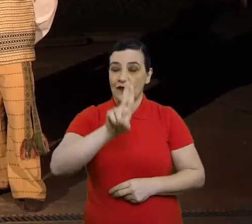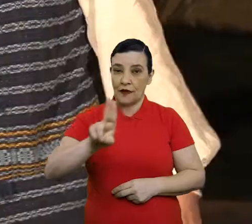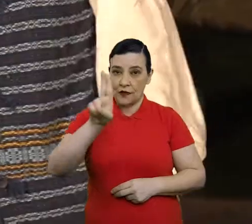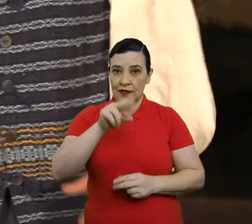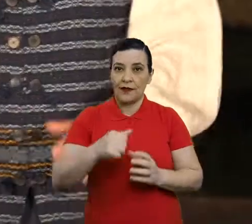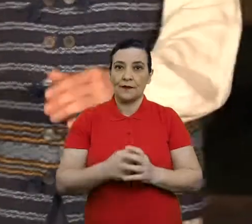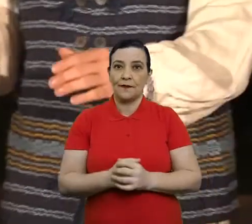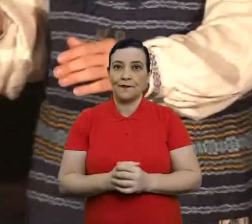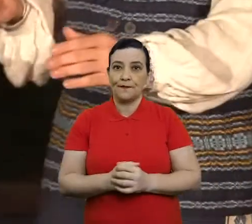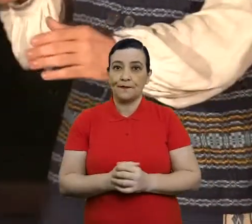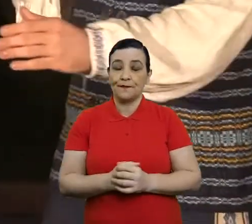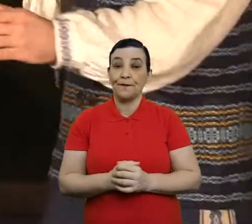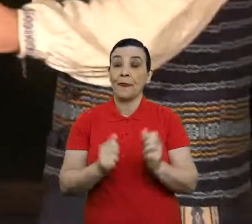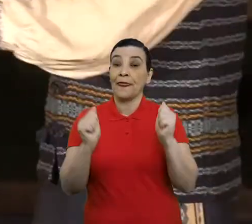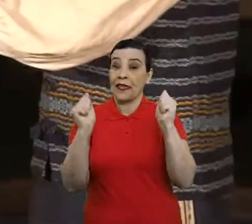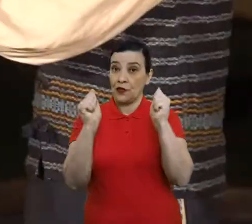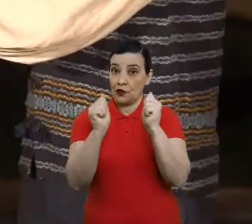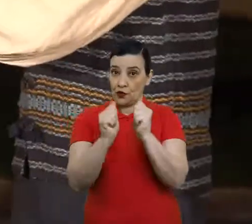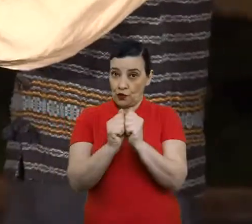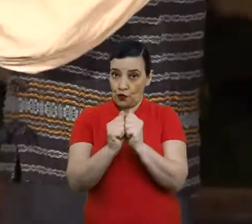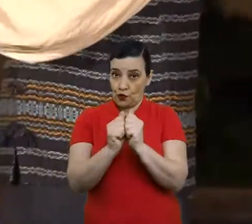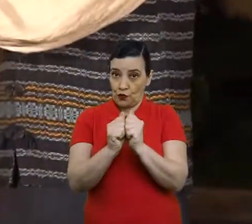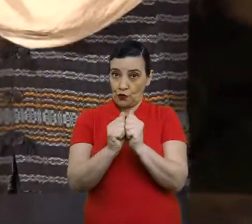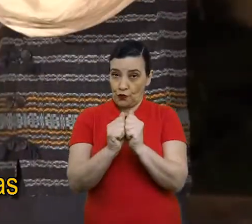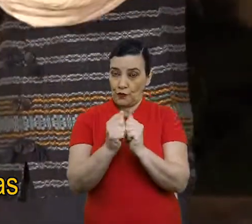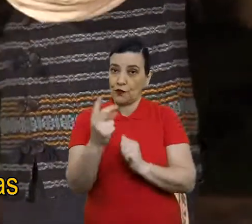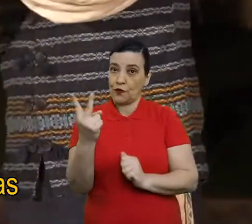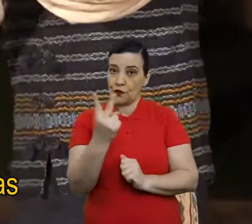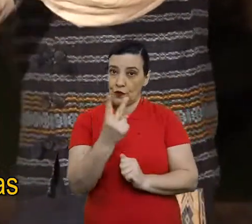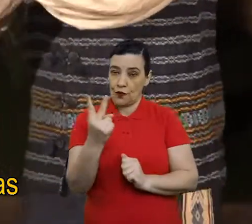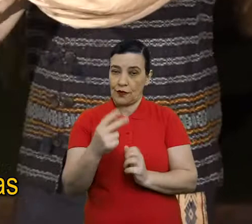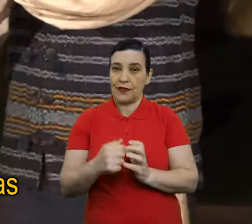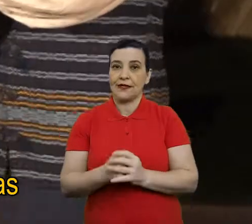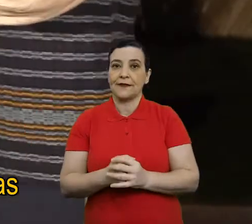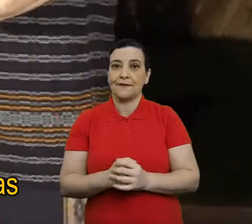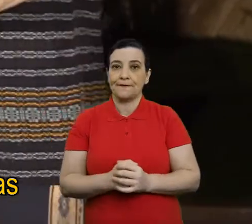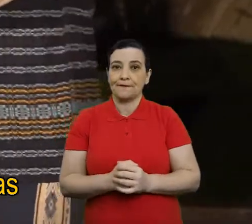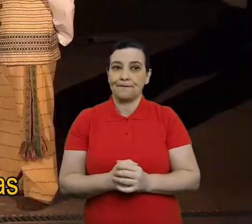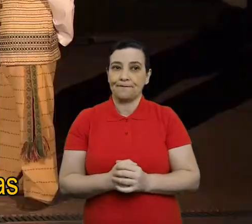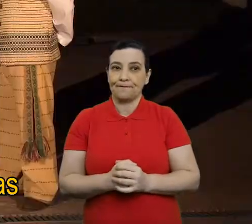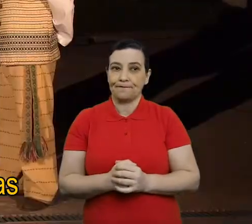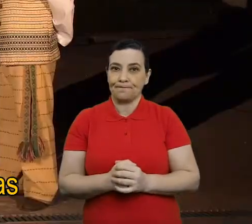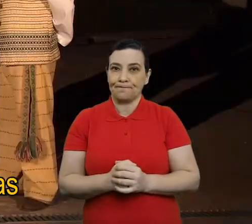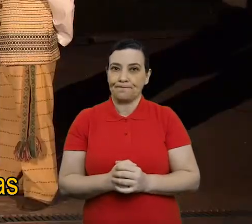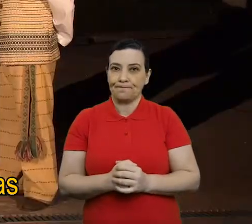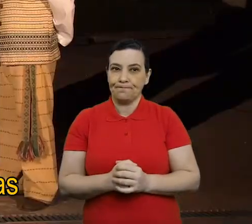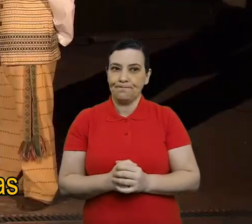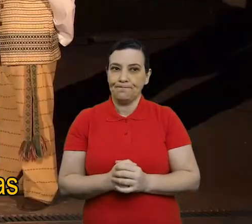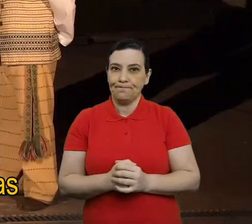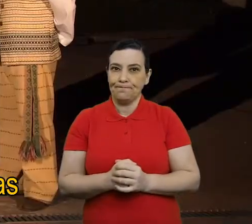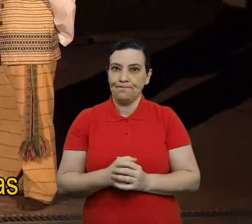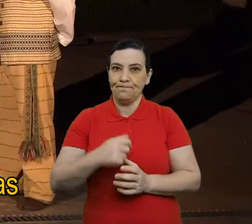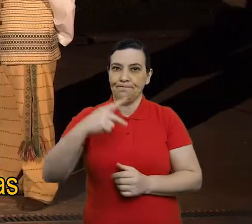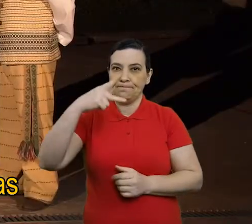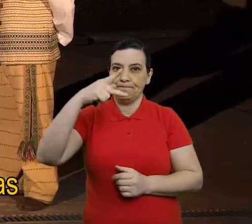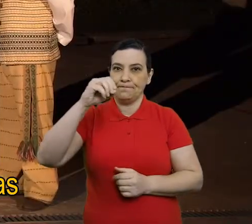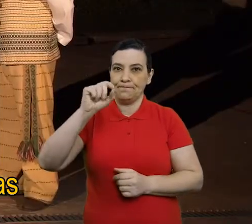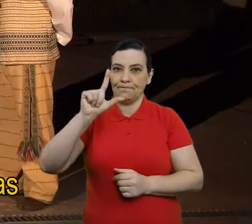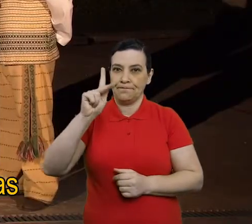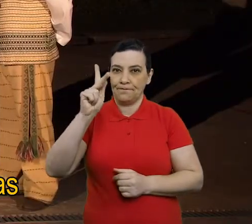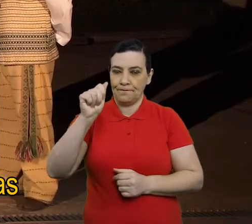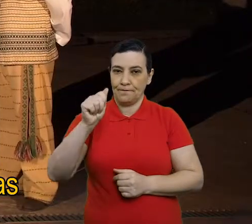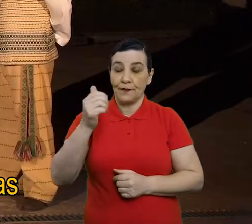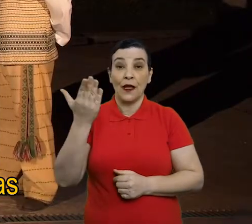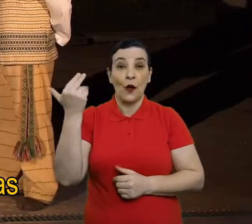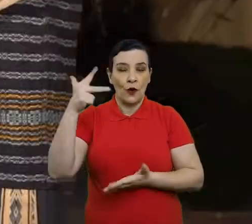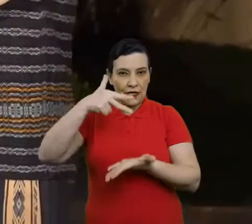dança. Ele é um passo para ser feito junto com a parceira. Eles estão em posição então, de polca. Nessa posição aqui de polca, que a gente também viu